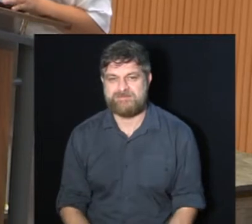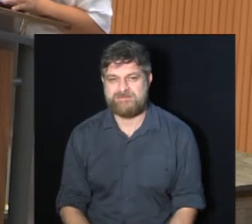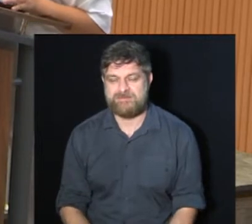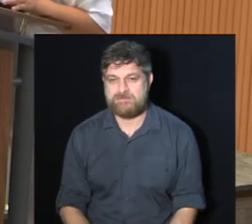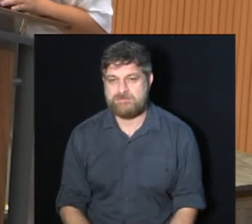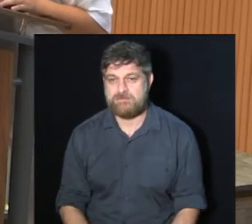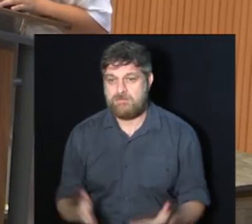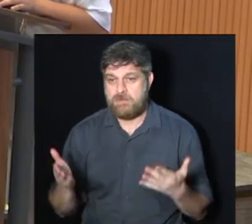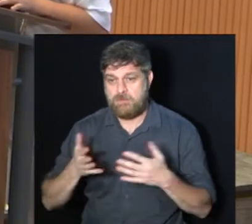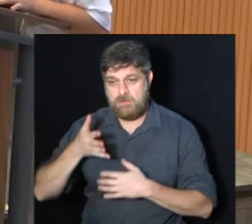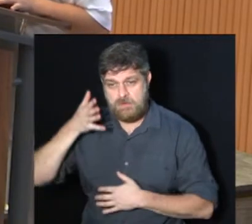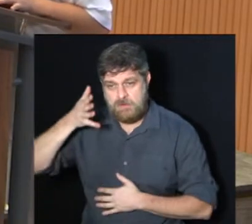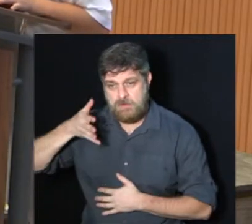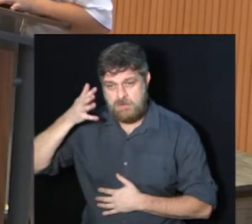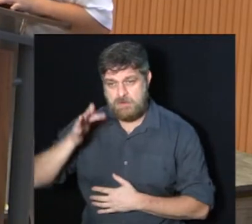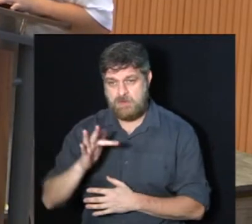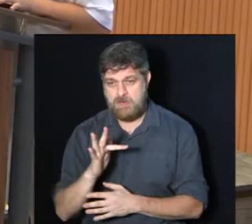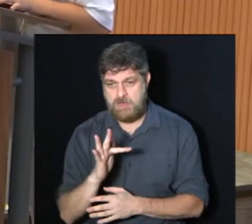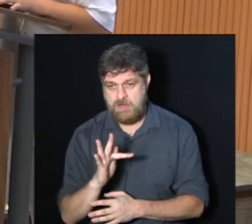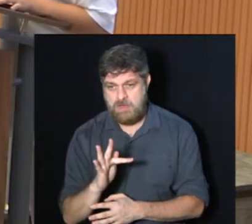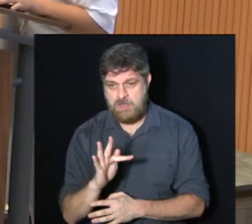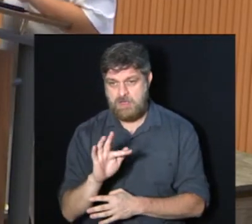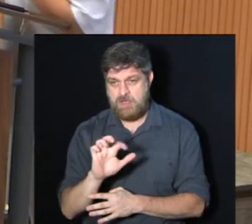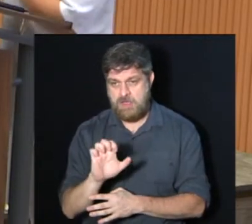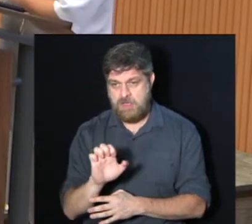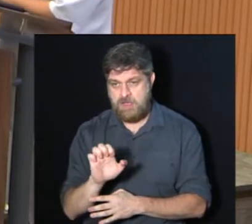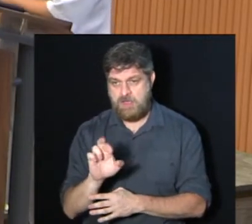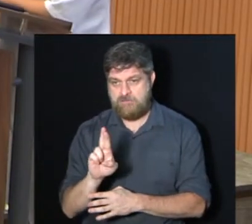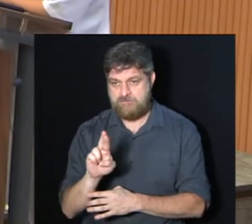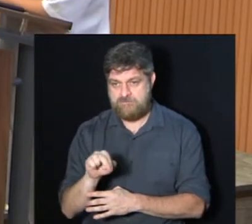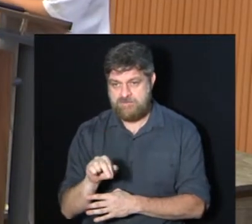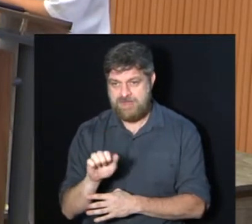Com a palavra, a Fernanda.